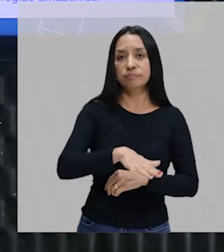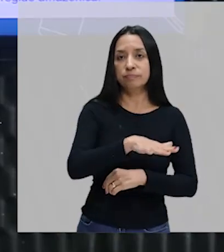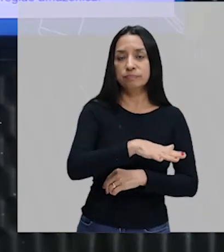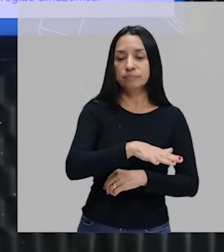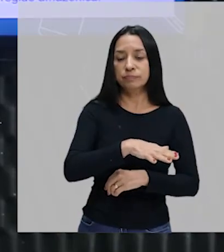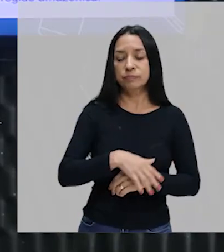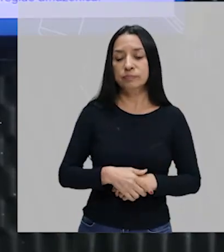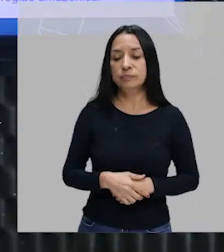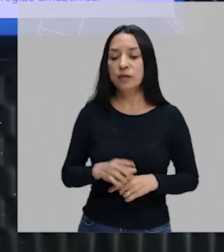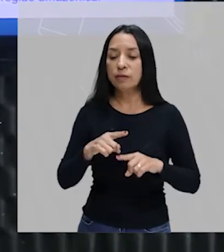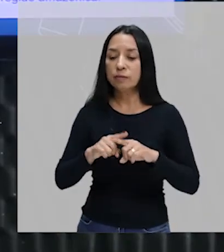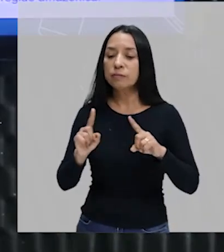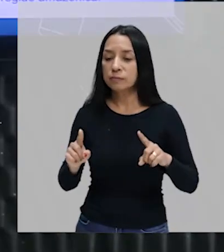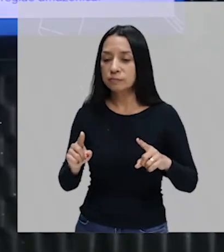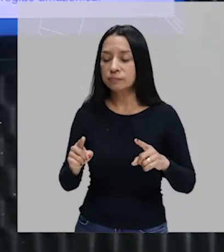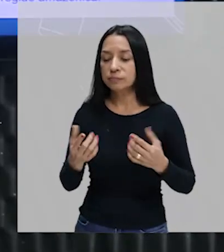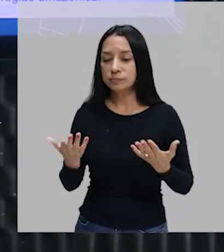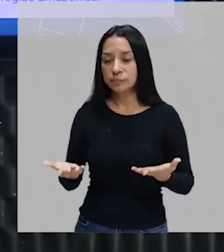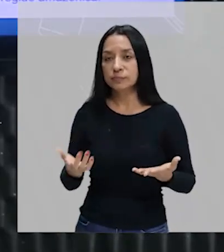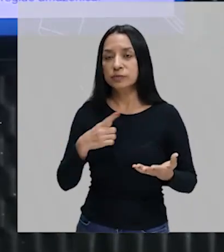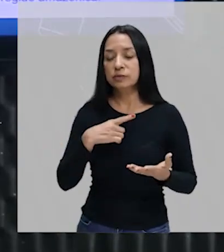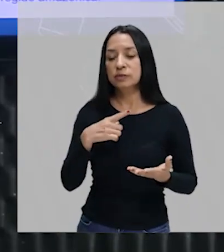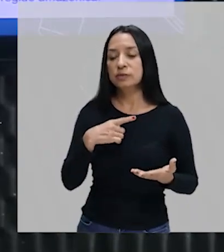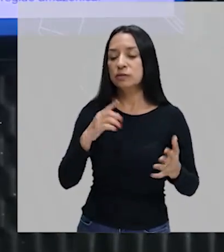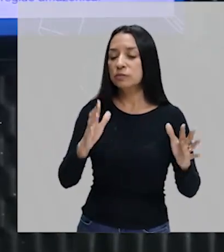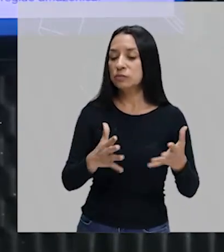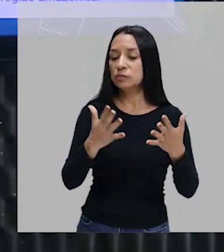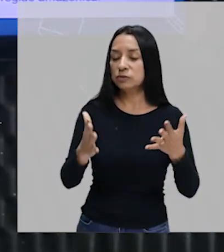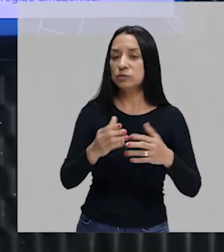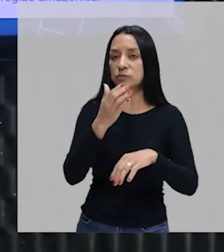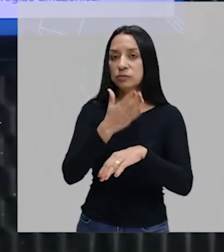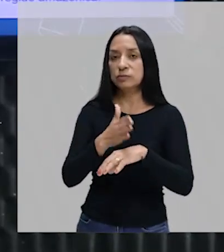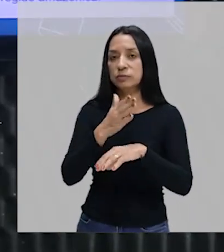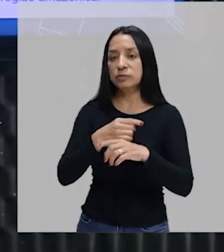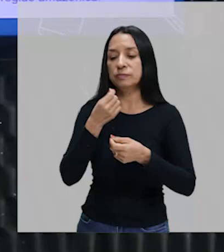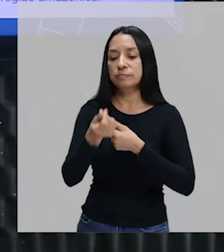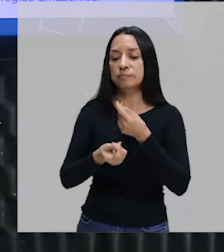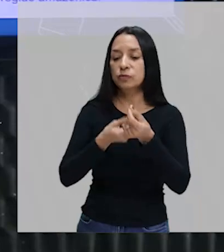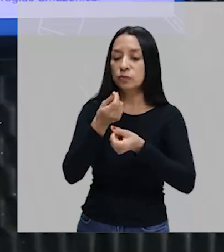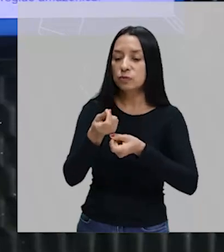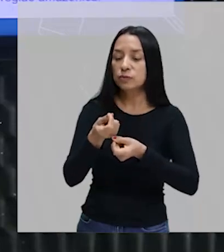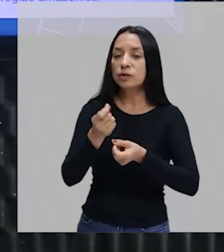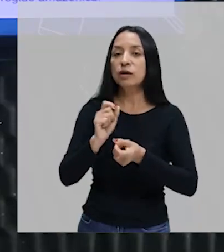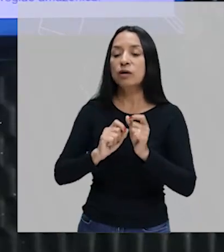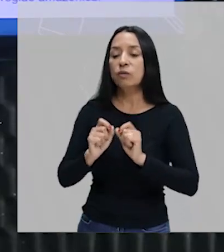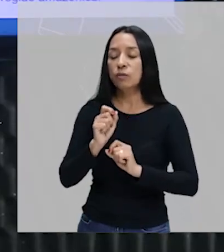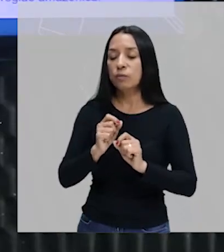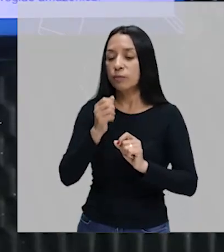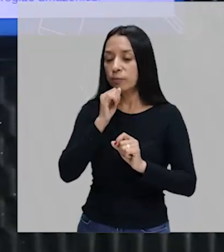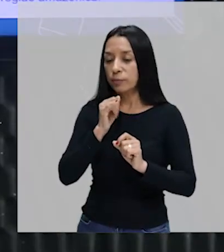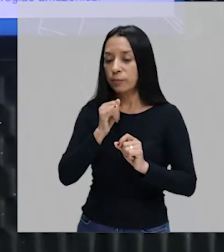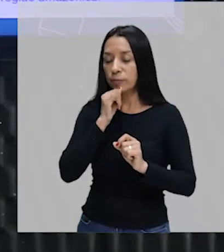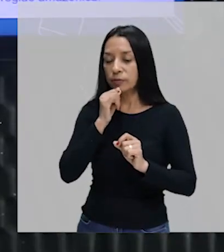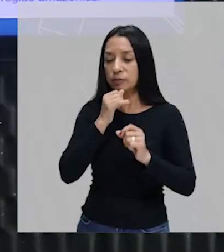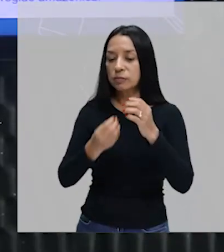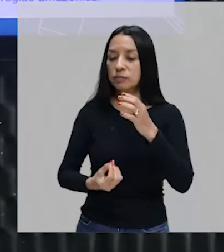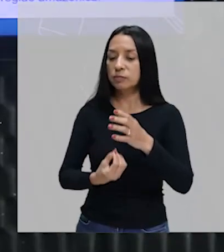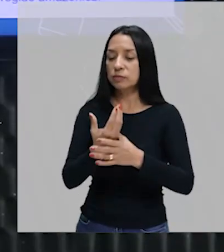certo? Mas mesmo assim, nós temos o estímulo de atividades econômicas, como o plantio, por exemplo, da